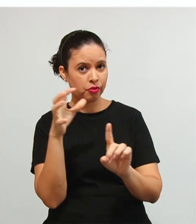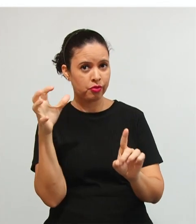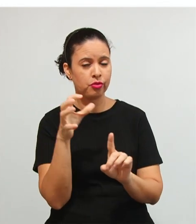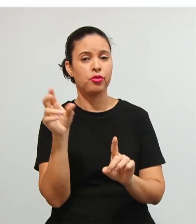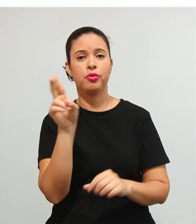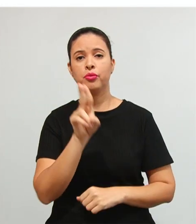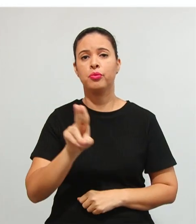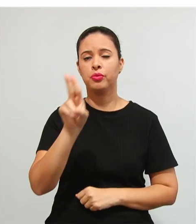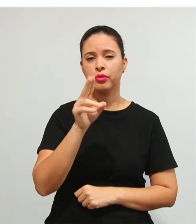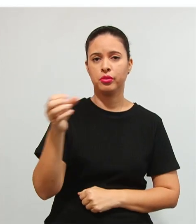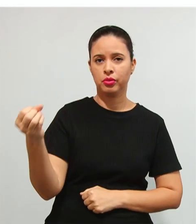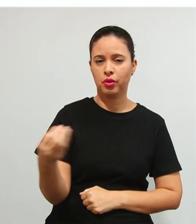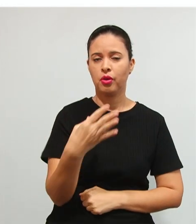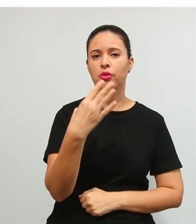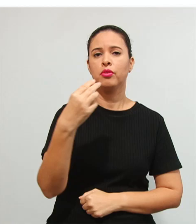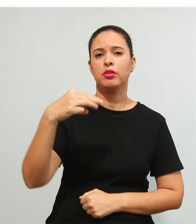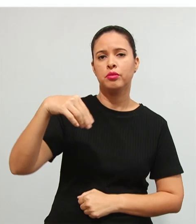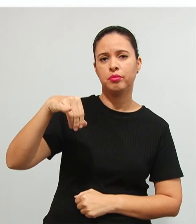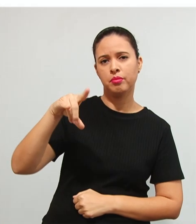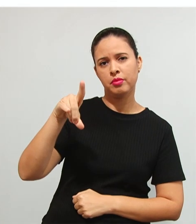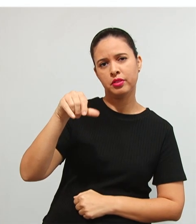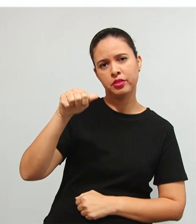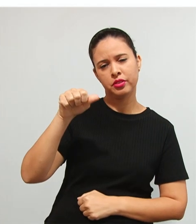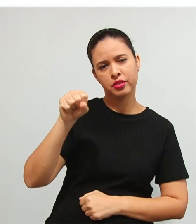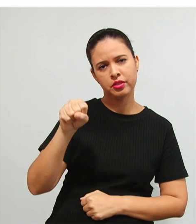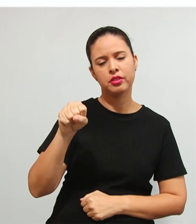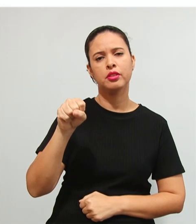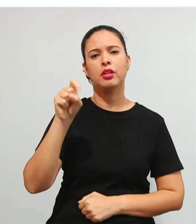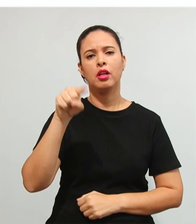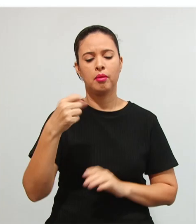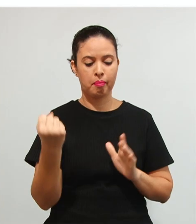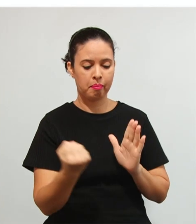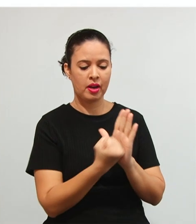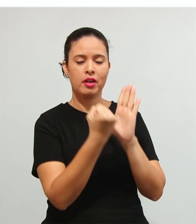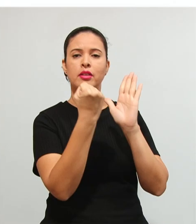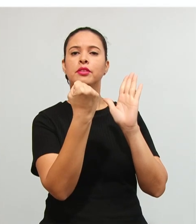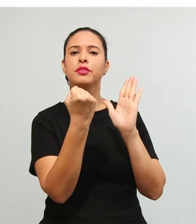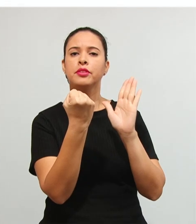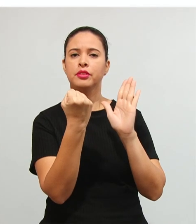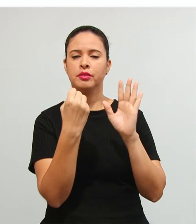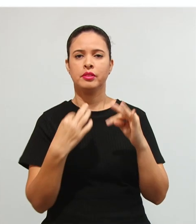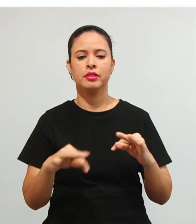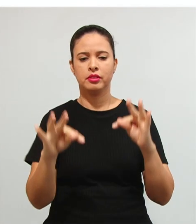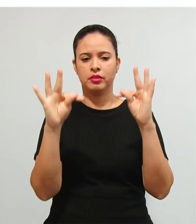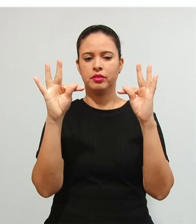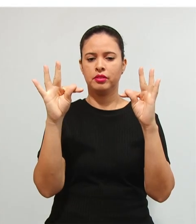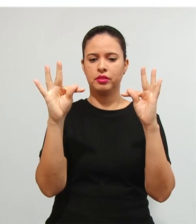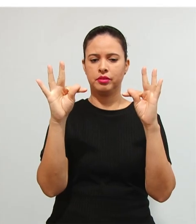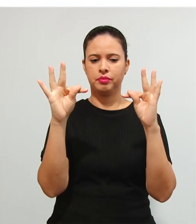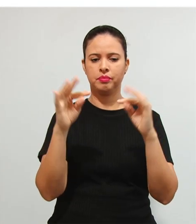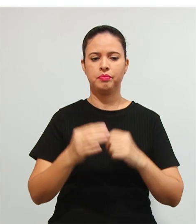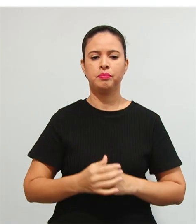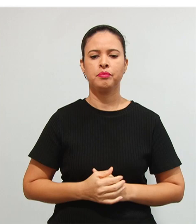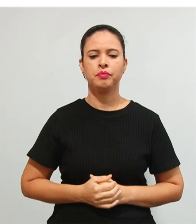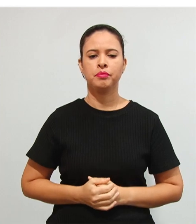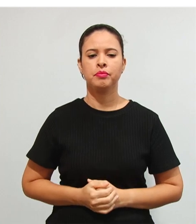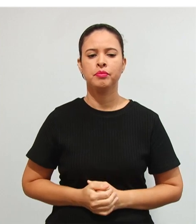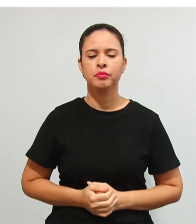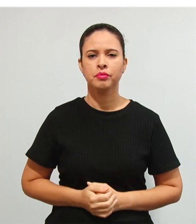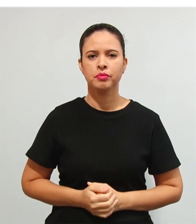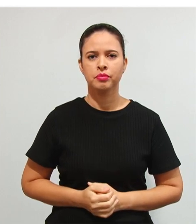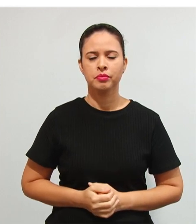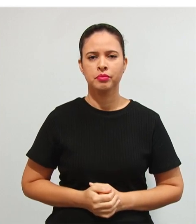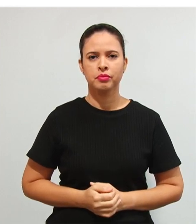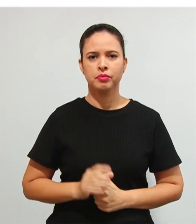dessas novas mídias têm sido impactadas pelas tecnologias. Então a gente